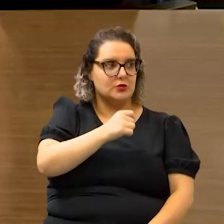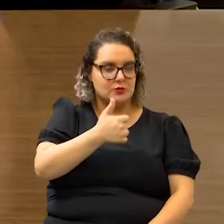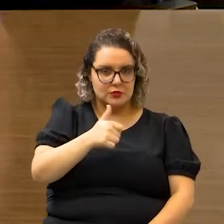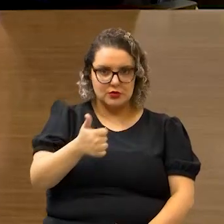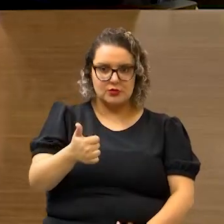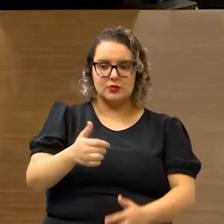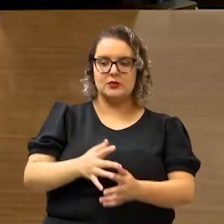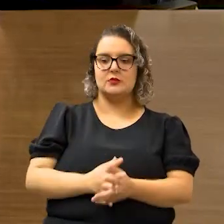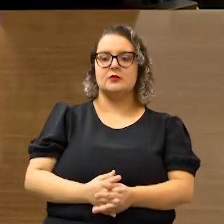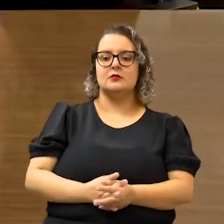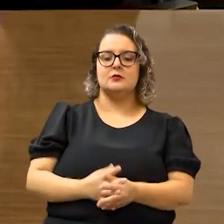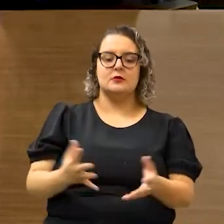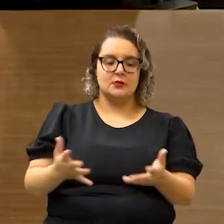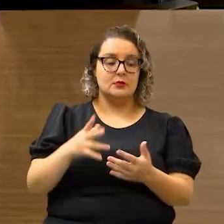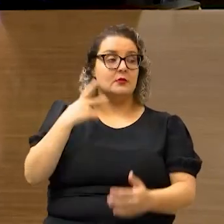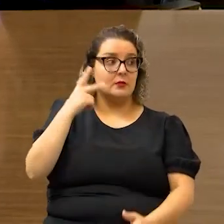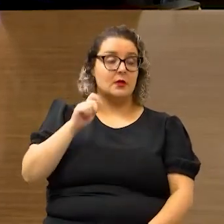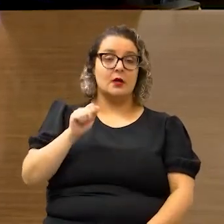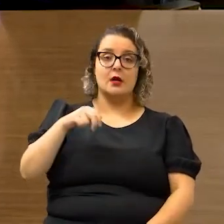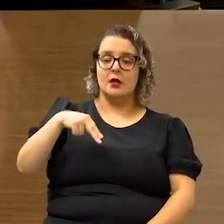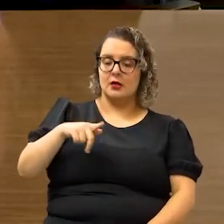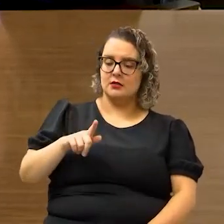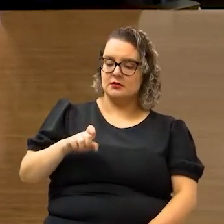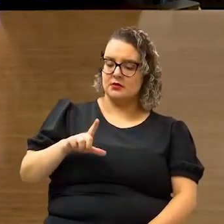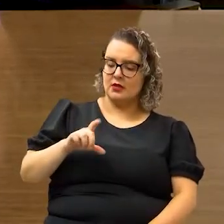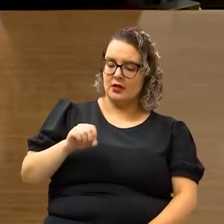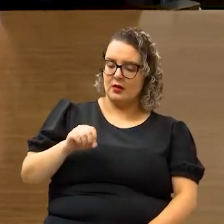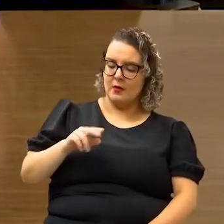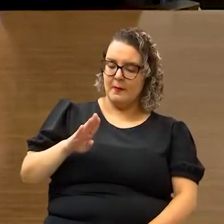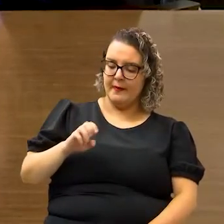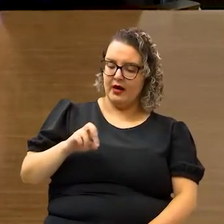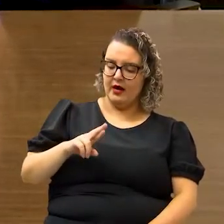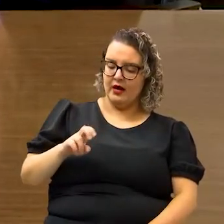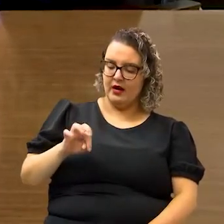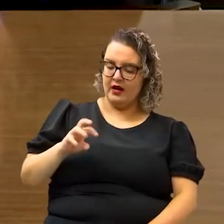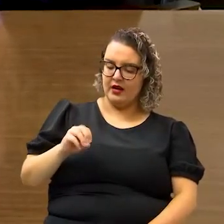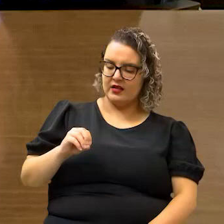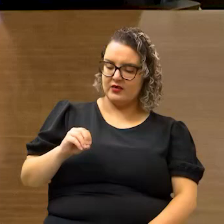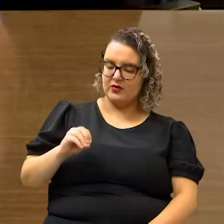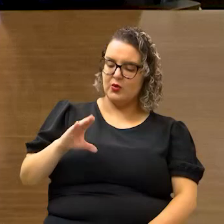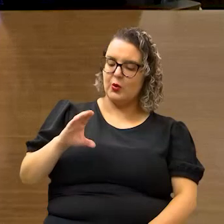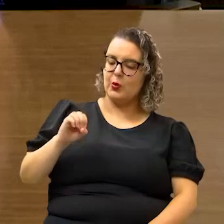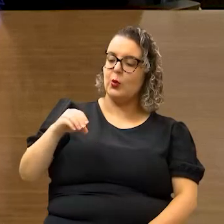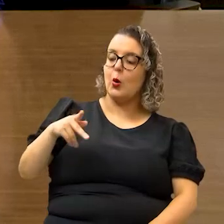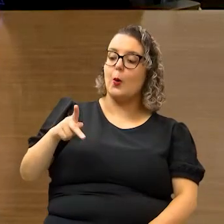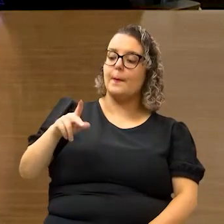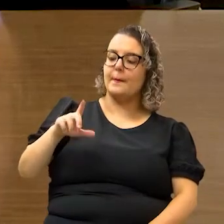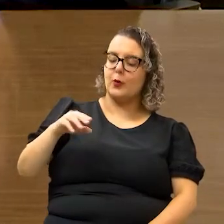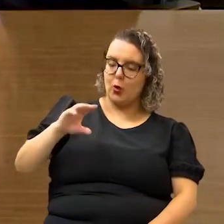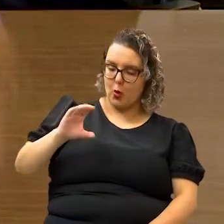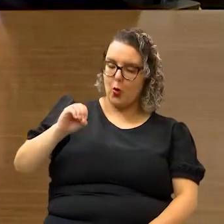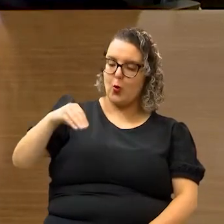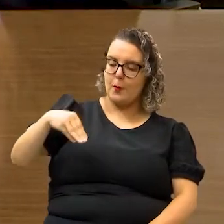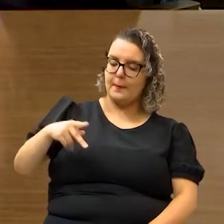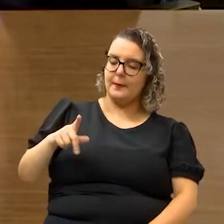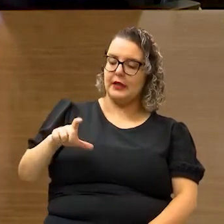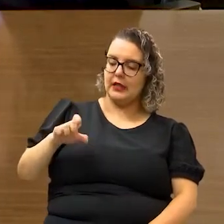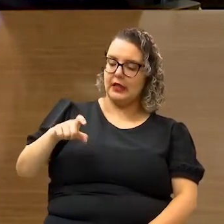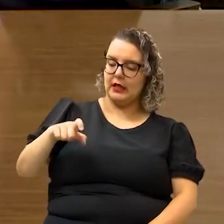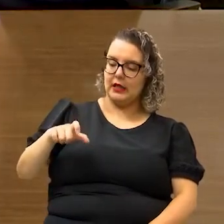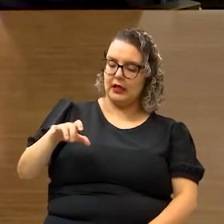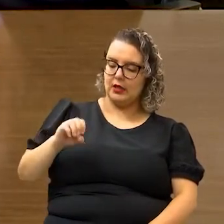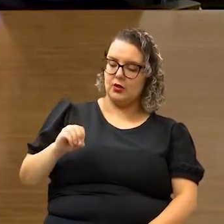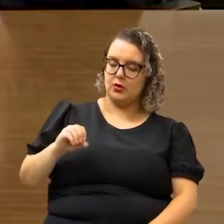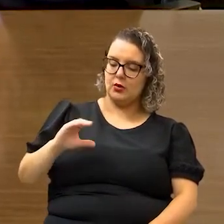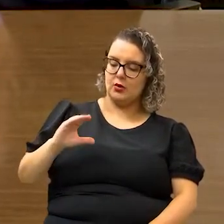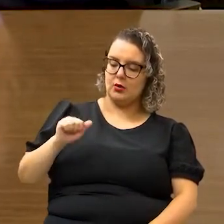desde 2011, por iniciativa do então vereador Ângelo Barreto, passou a se denominar Complexo Campos